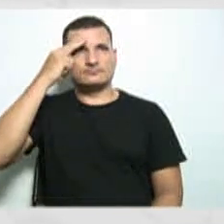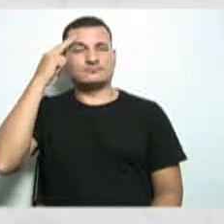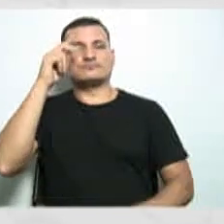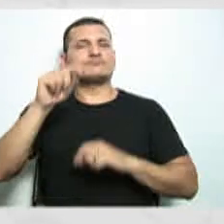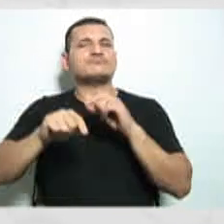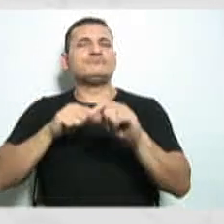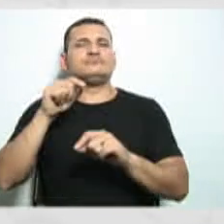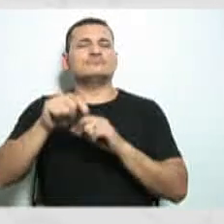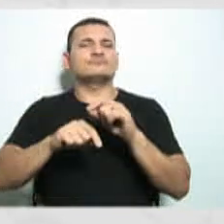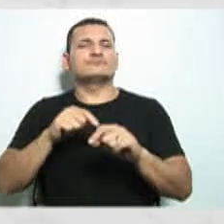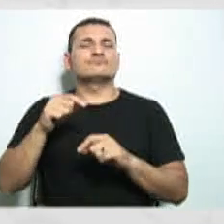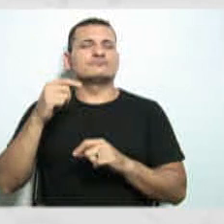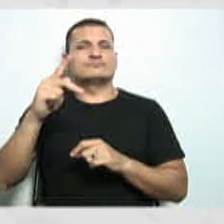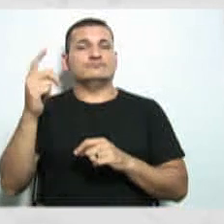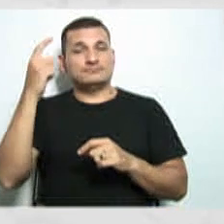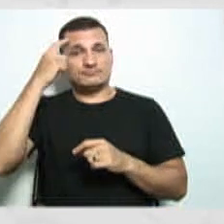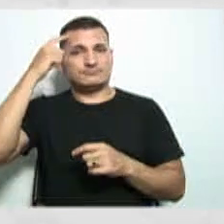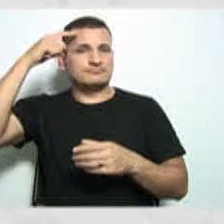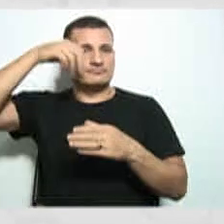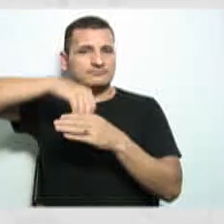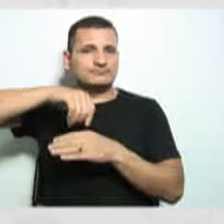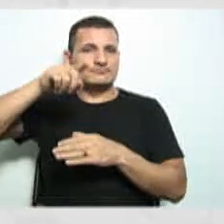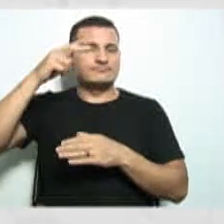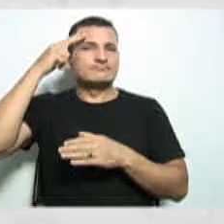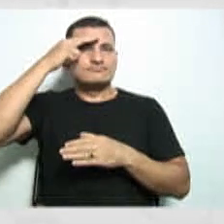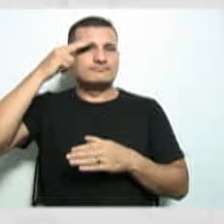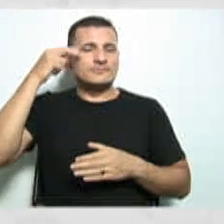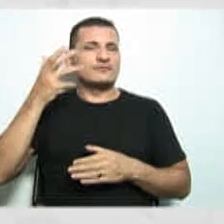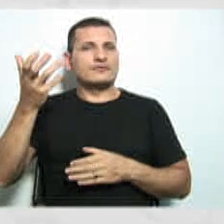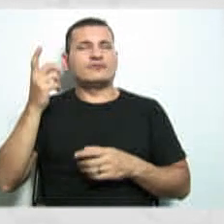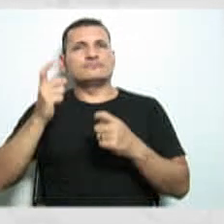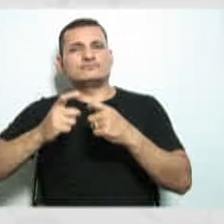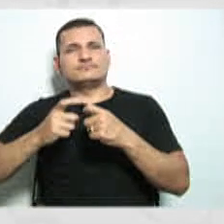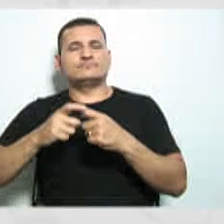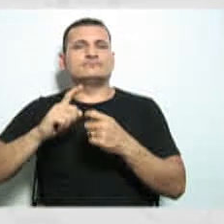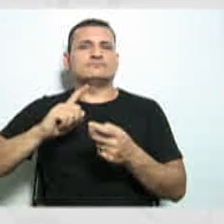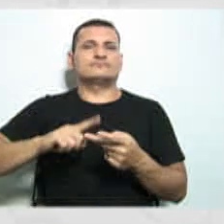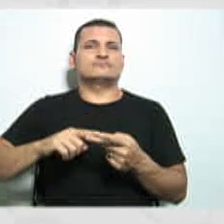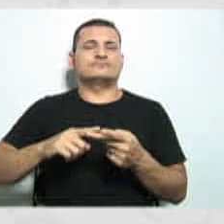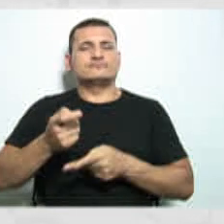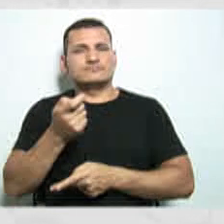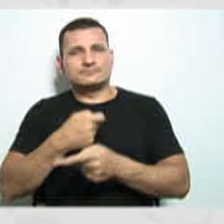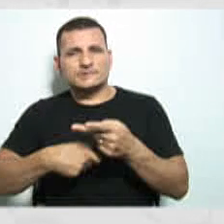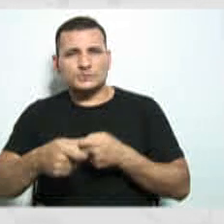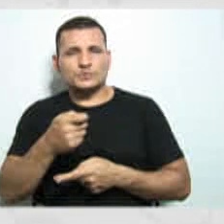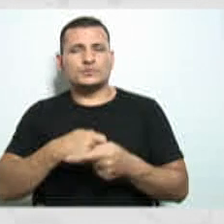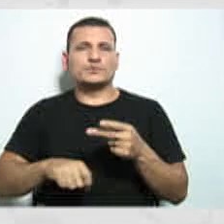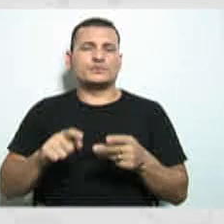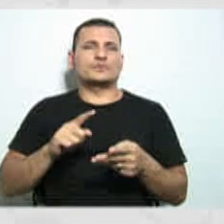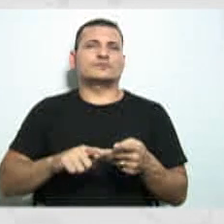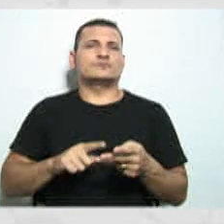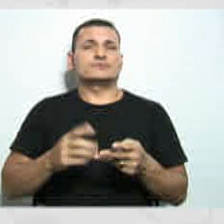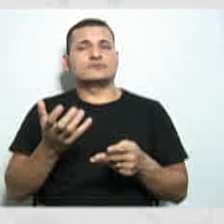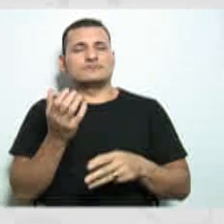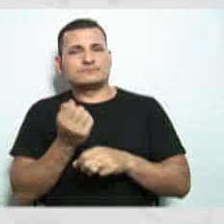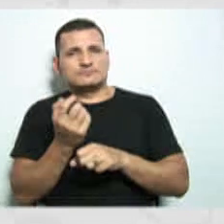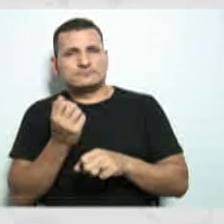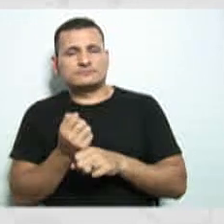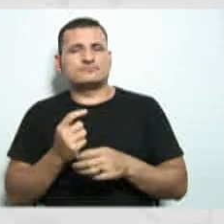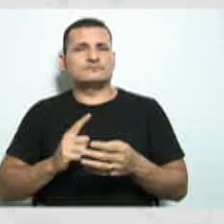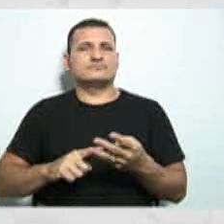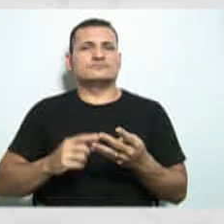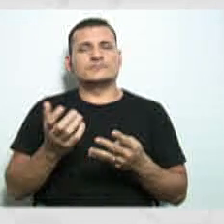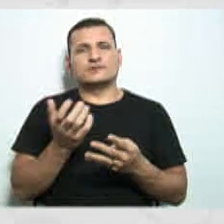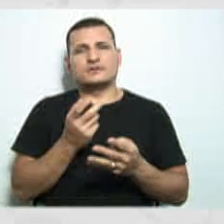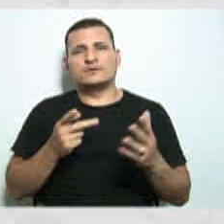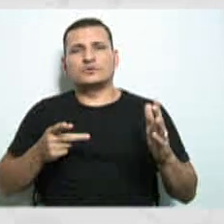está lá na tua cabeça, lá. Você está sonhando que eu quero ser médico, eu quero ser administrador, eu quero ser contador, eu quero ser